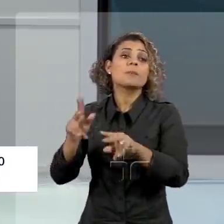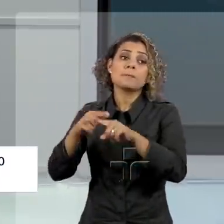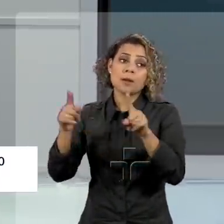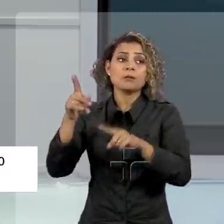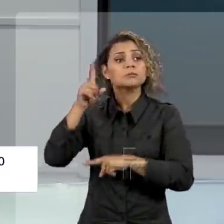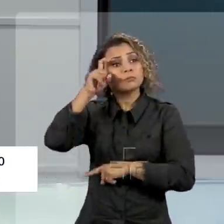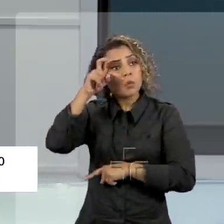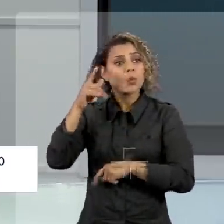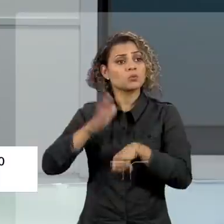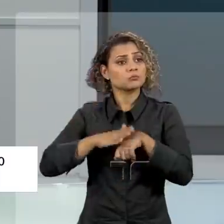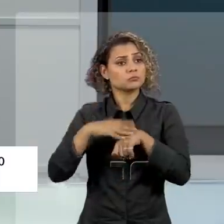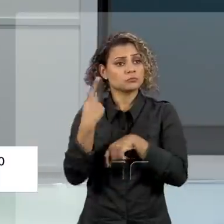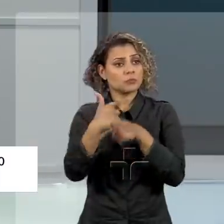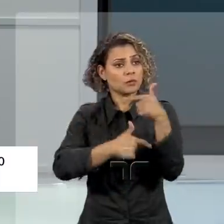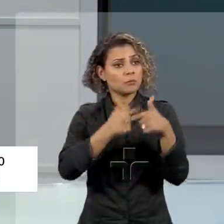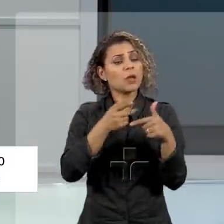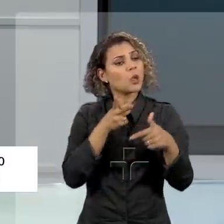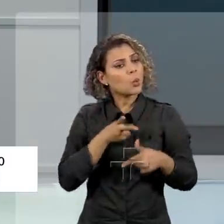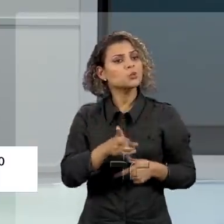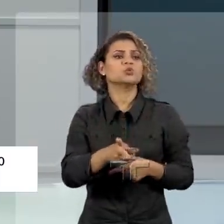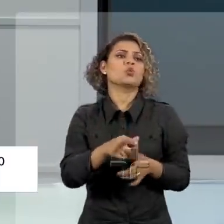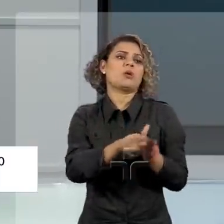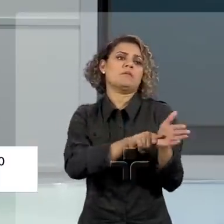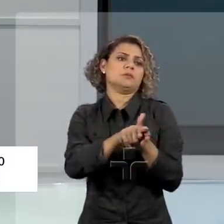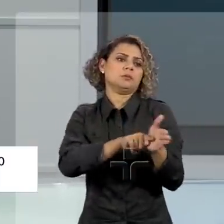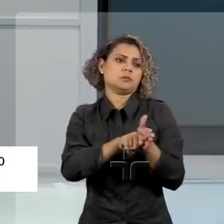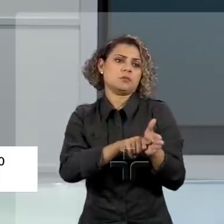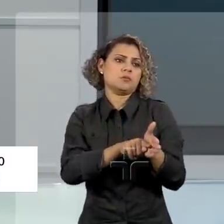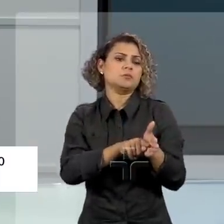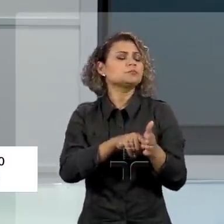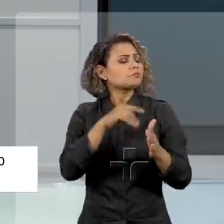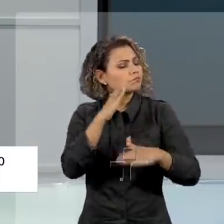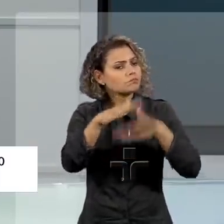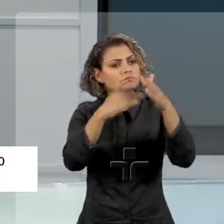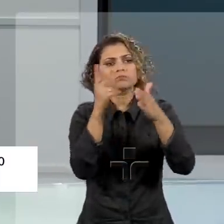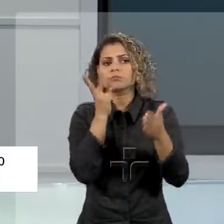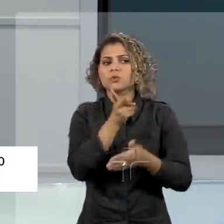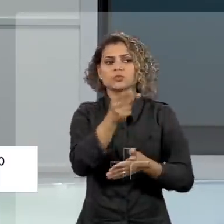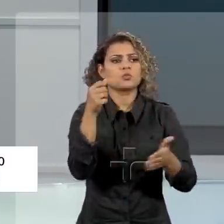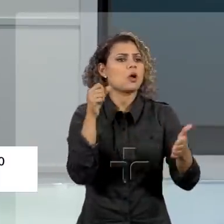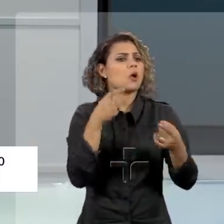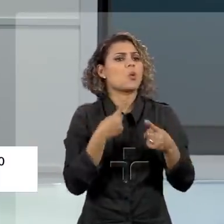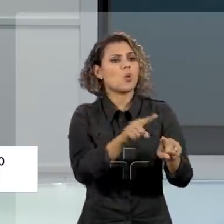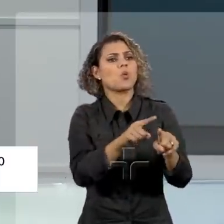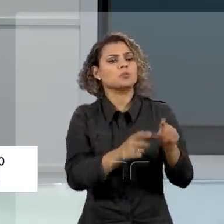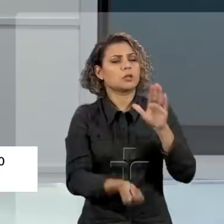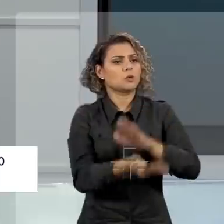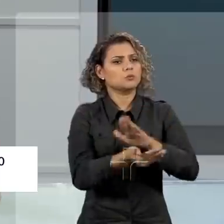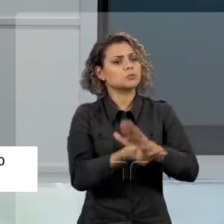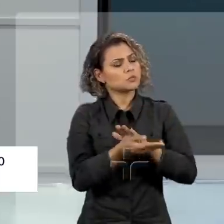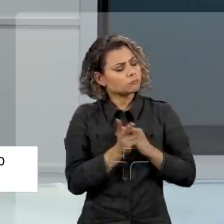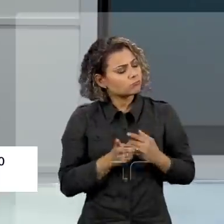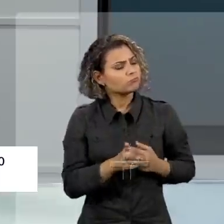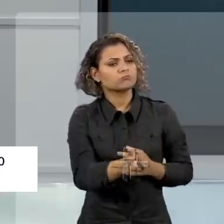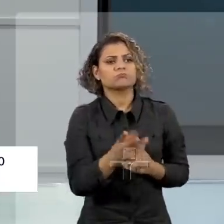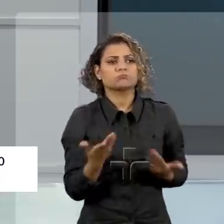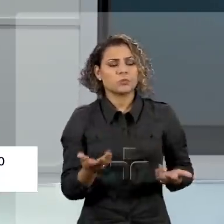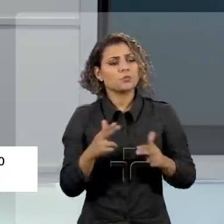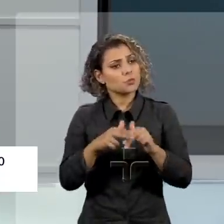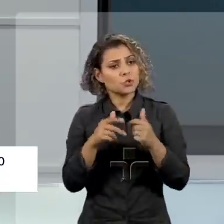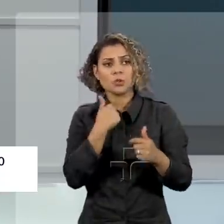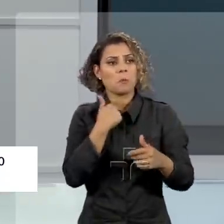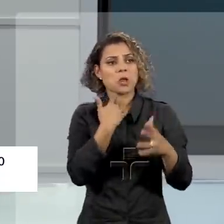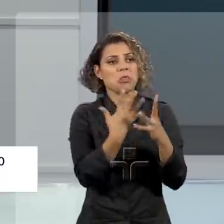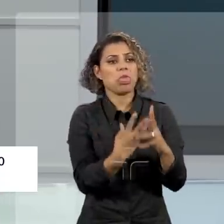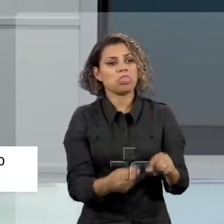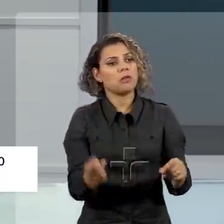da Justiça é garantir que o ganho, o avanço na luta contra a corrupção seja permanente e